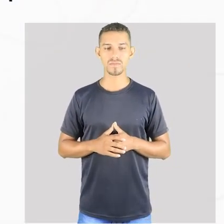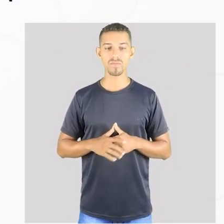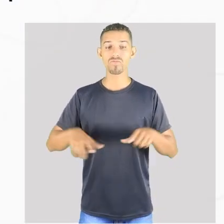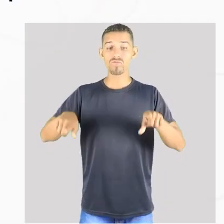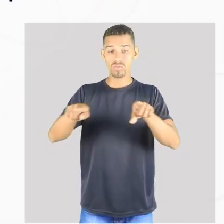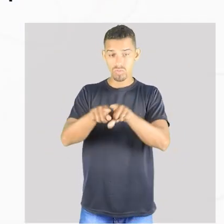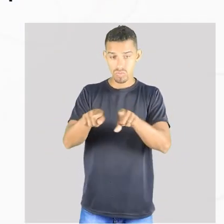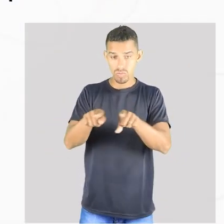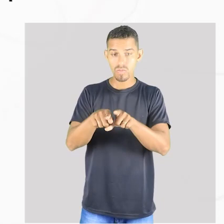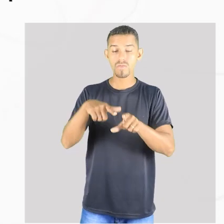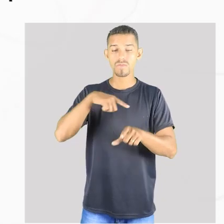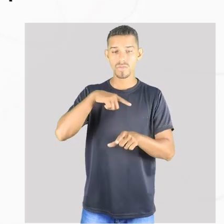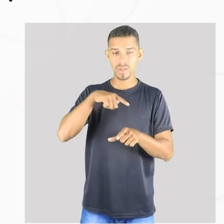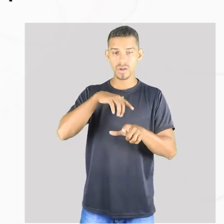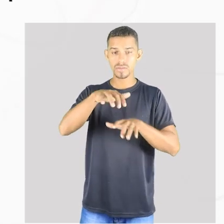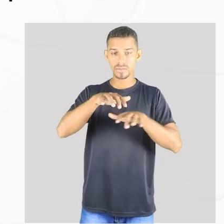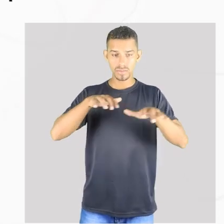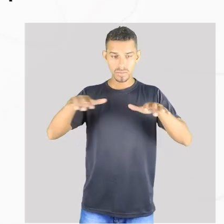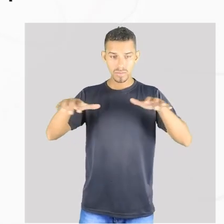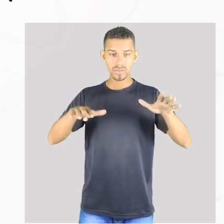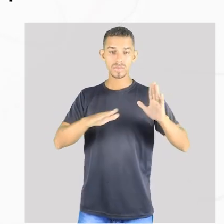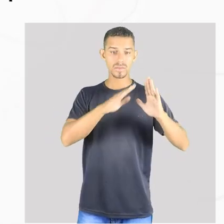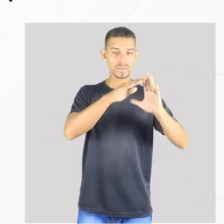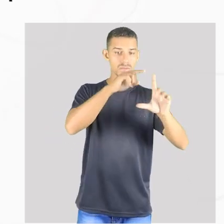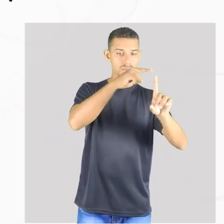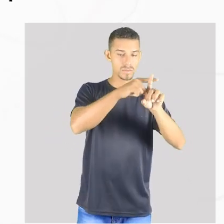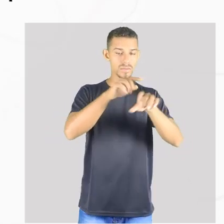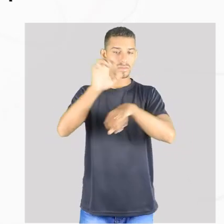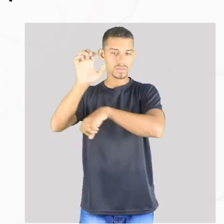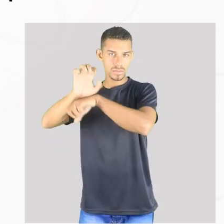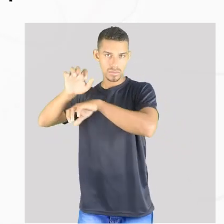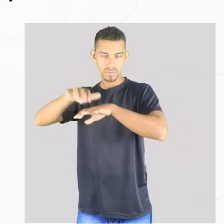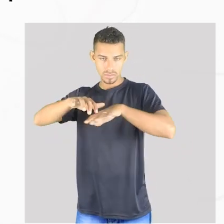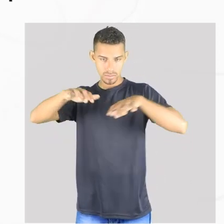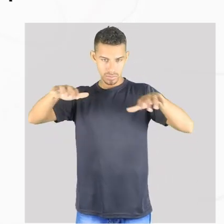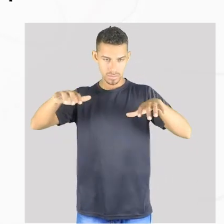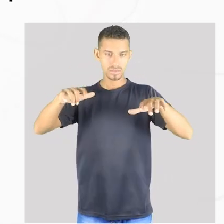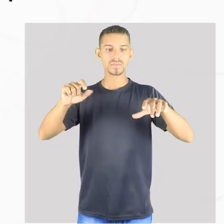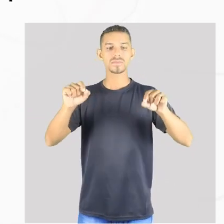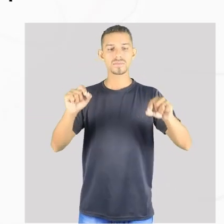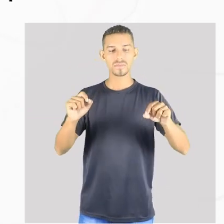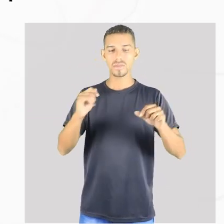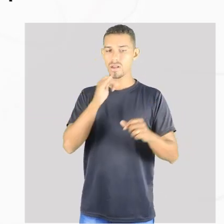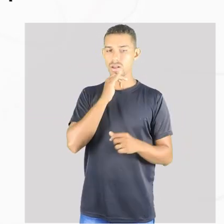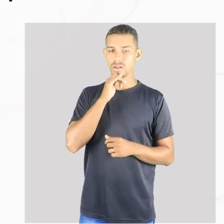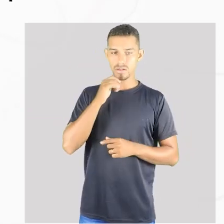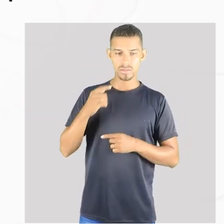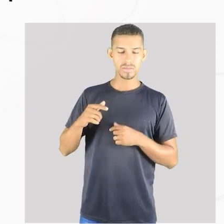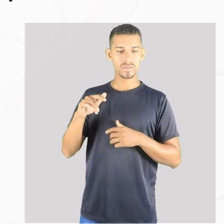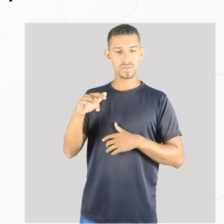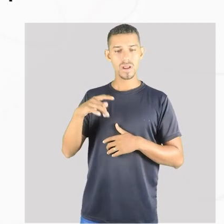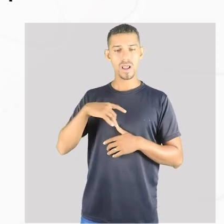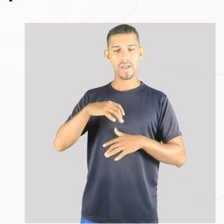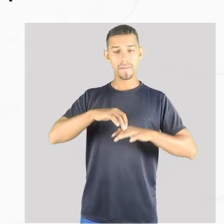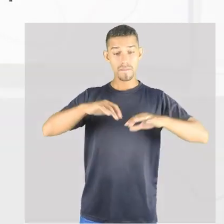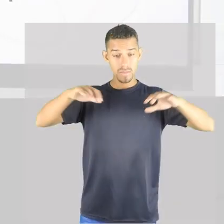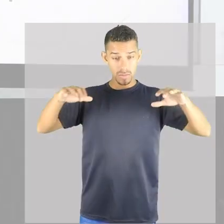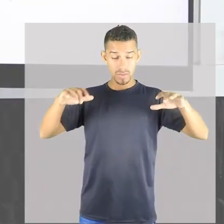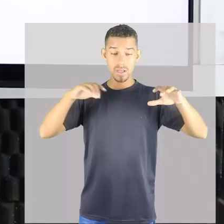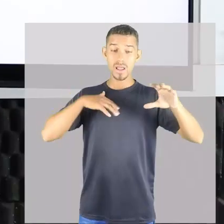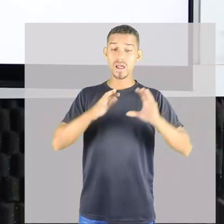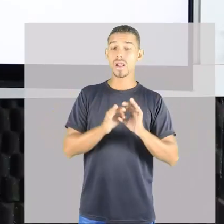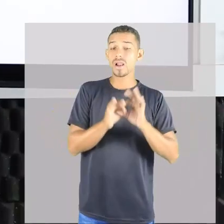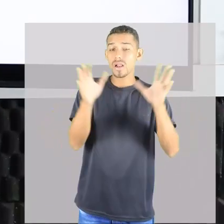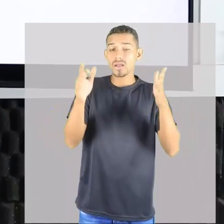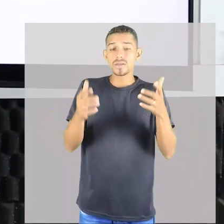Também houve, né, a separação entre igreja e Estado, a promoção da igualdade e soberania dos povos russos e a garantia de liberdade